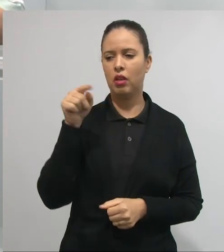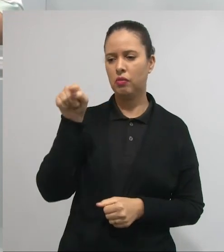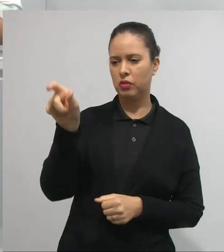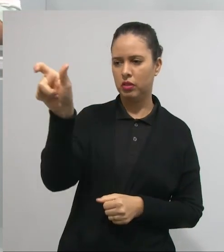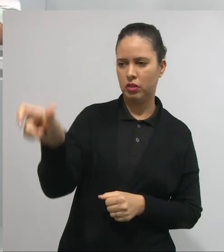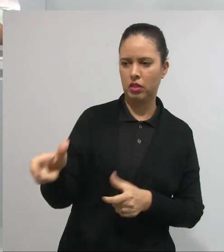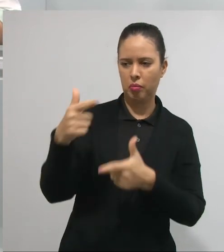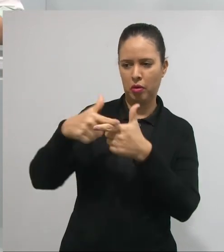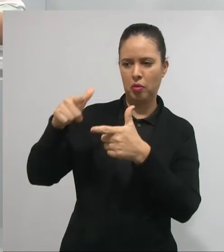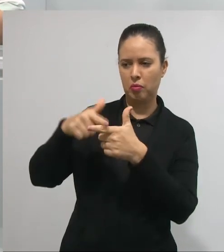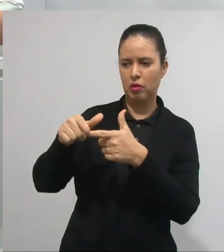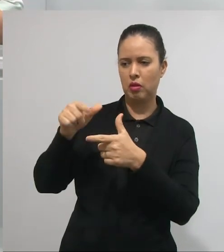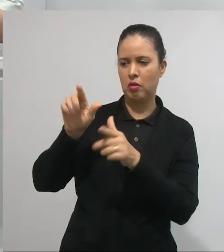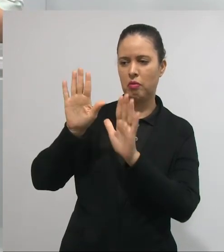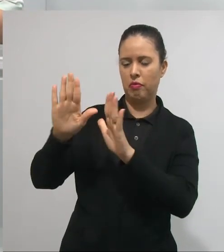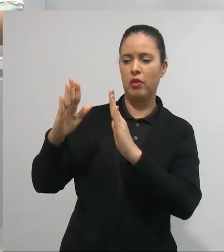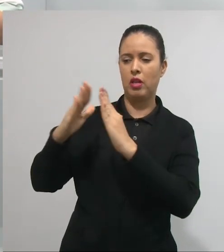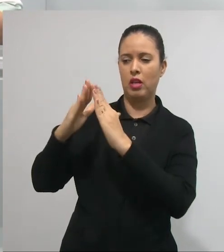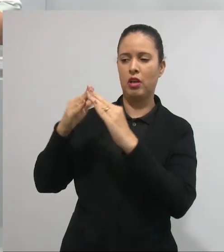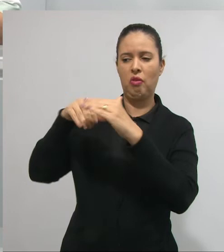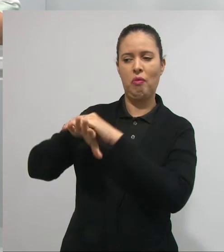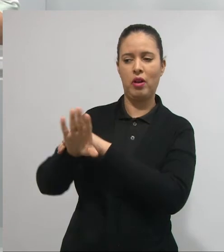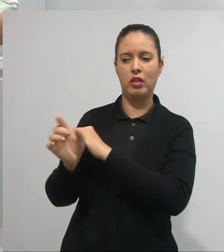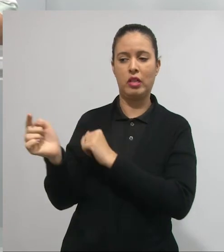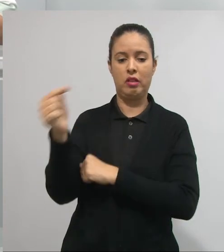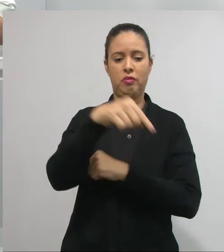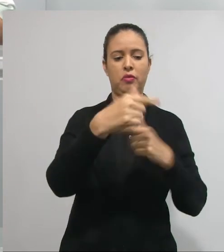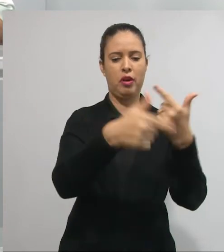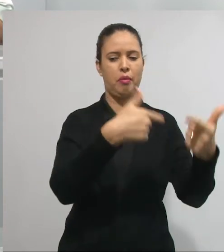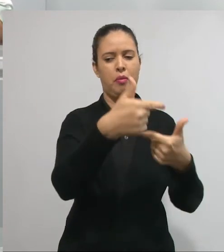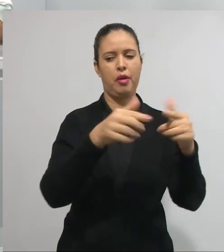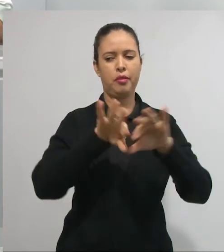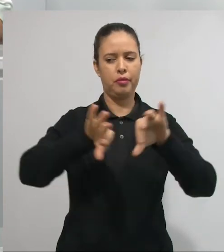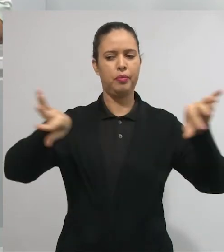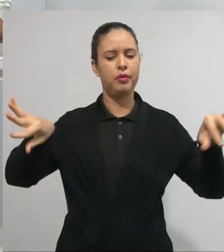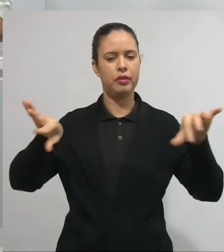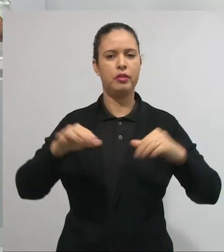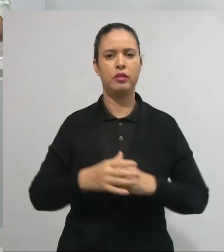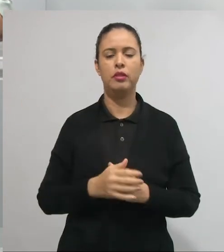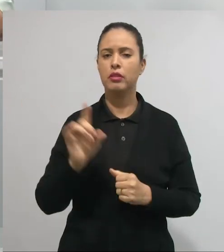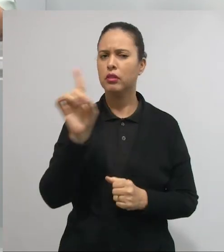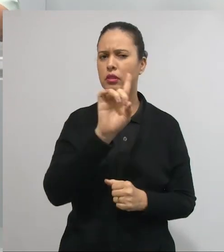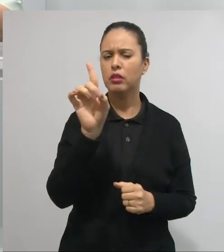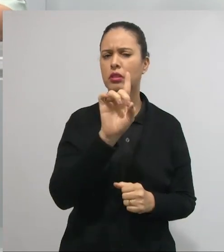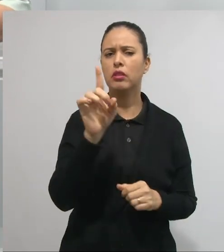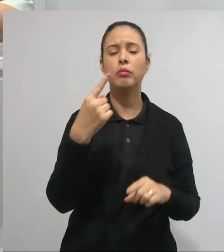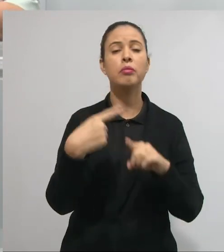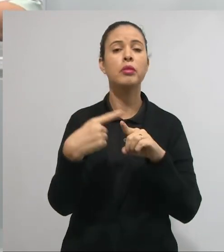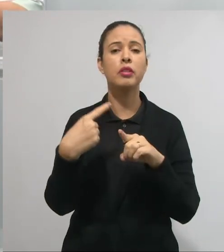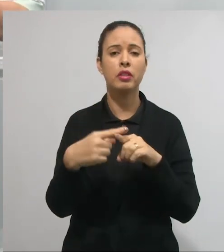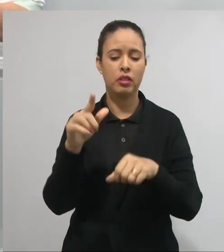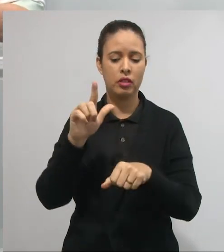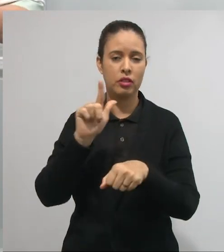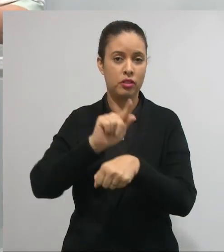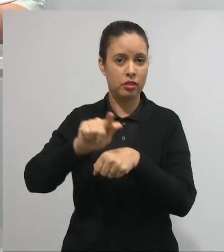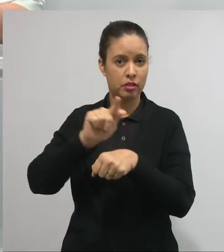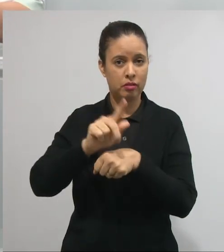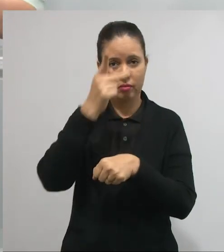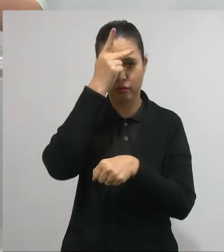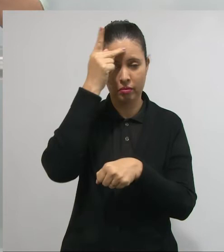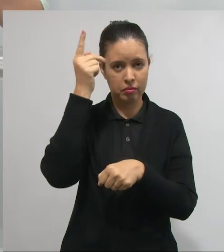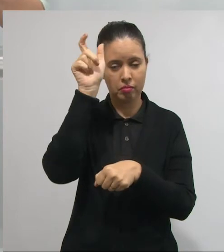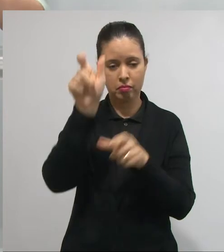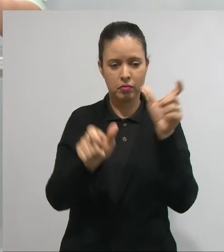em casa, aqui na organização você tem que saber fazer. Não, a gestão de pessoas, ela sabe que todos